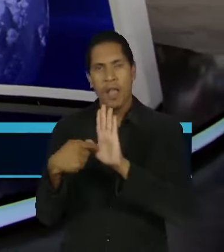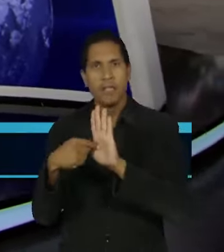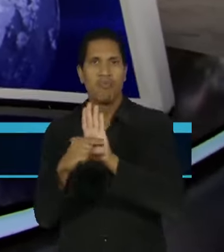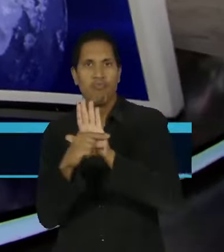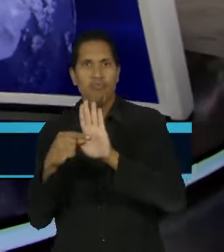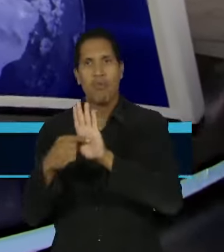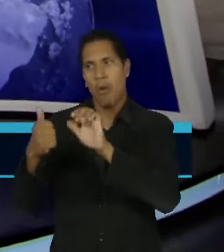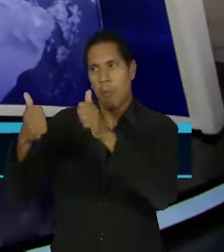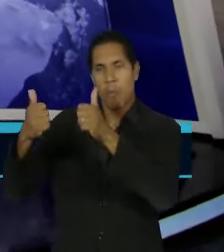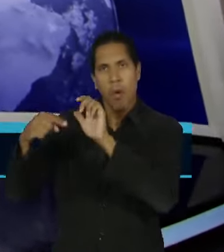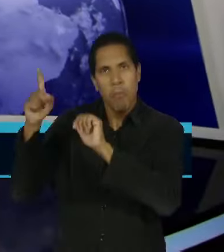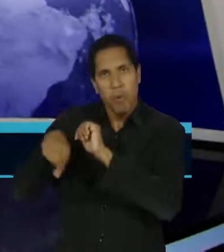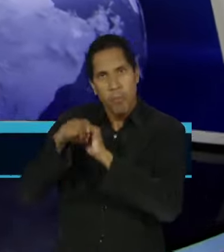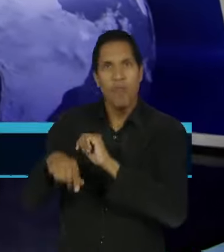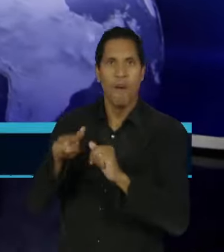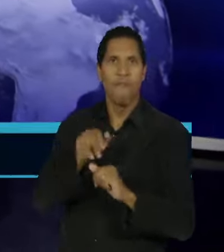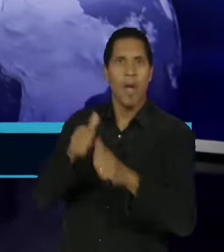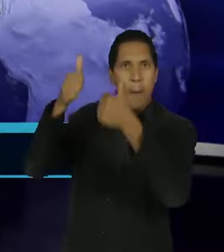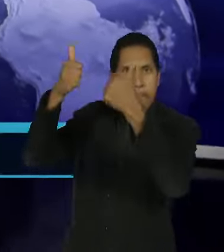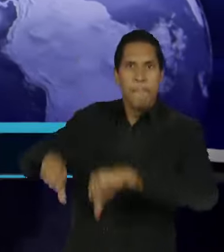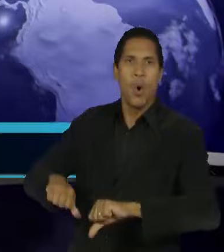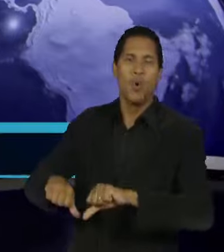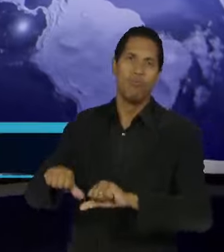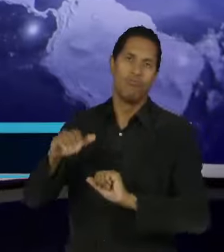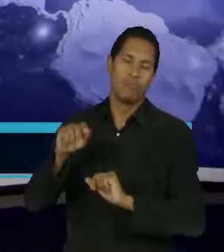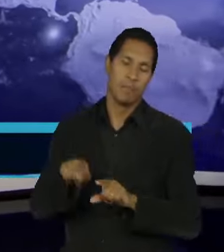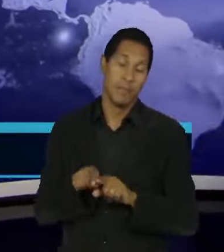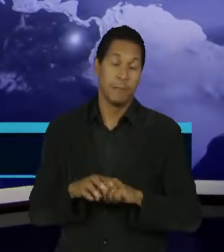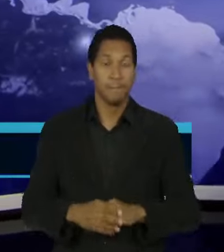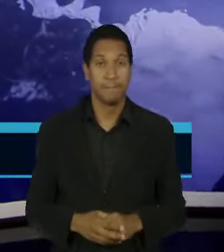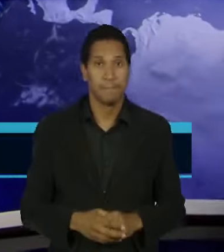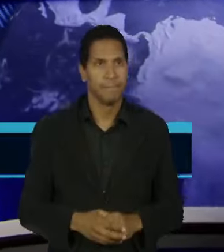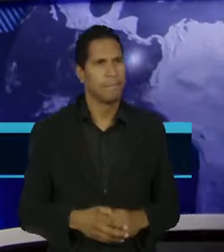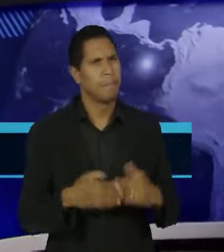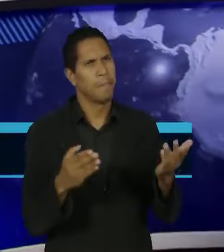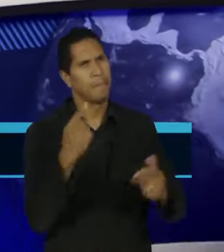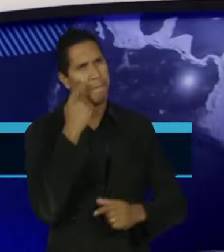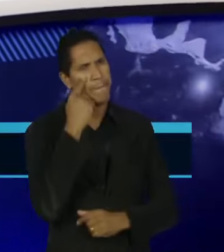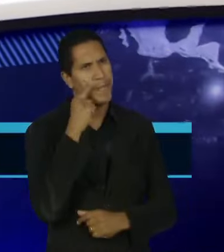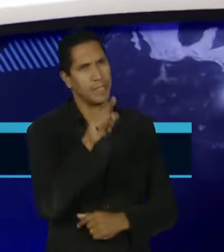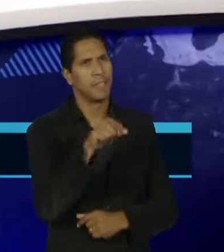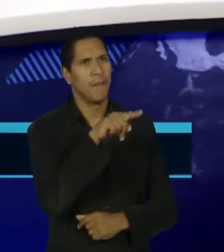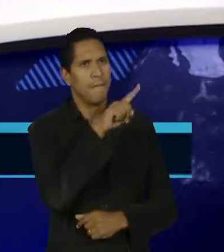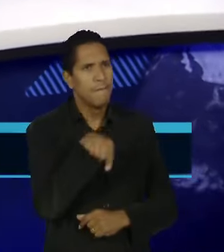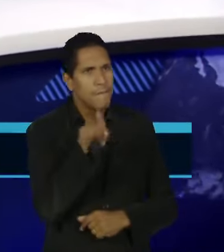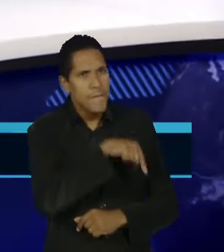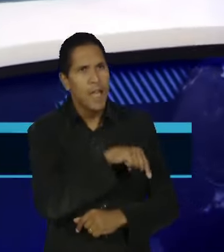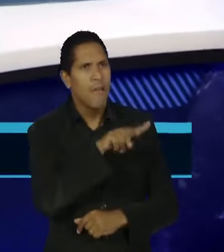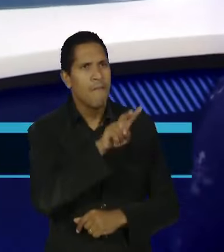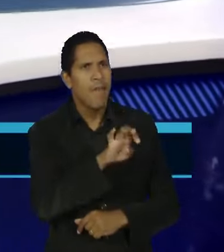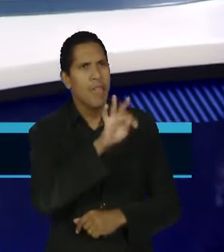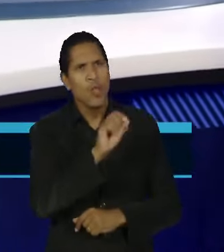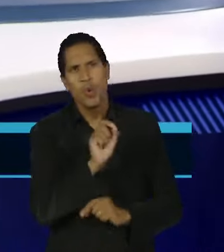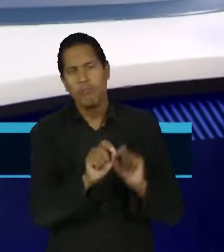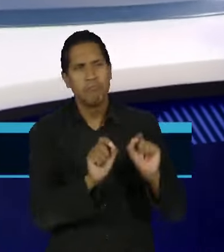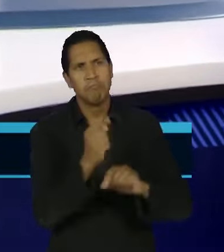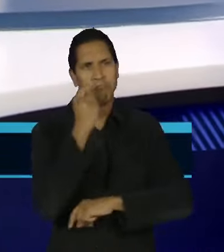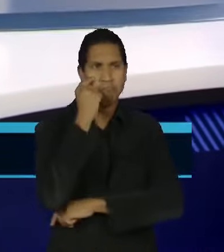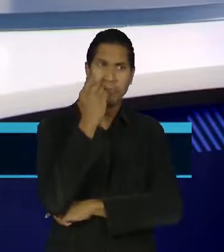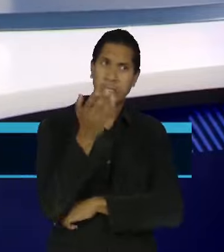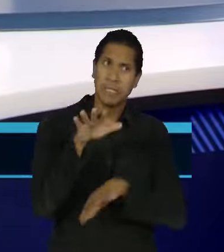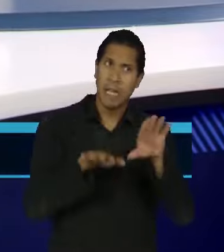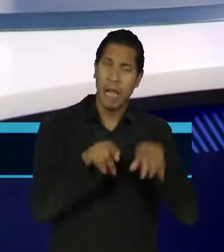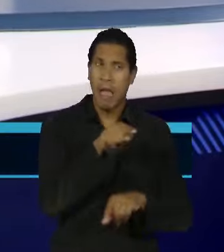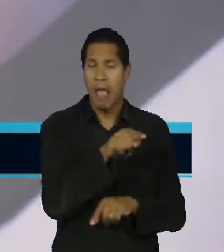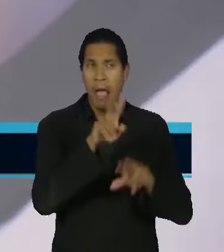apreciação dos parlamentares a esse veto nós já Podemos prever uma derrota não sei se Podemos